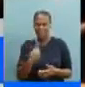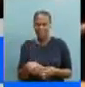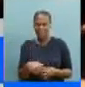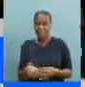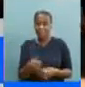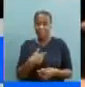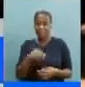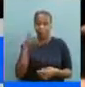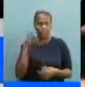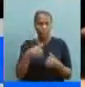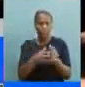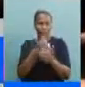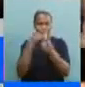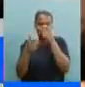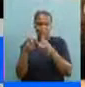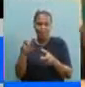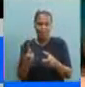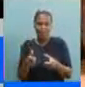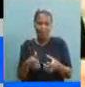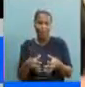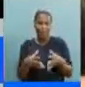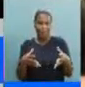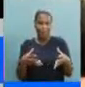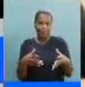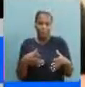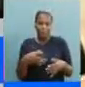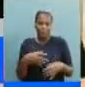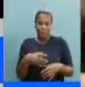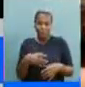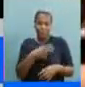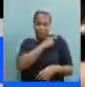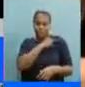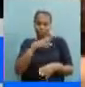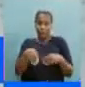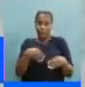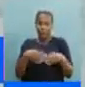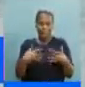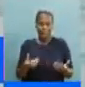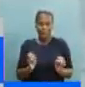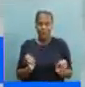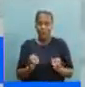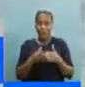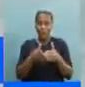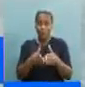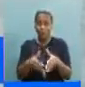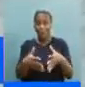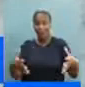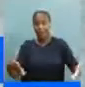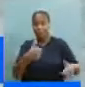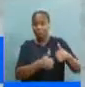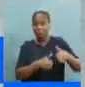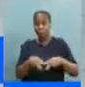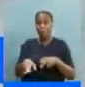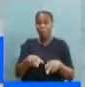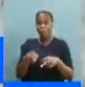Eu tive humildade no ubíquo de género. Grande mestre de jogo. Incansável, mano. Nos botes grandes, a competição é